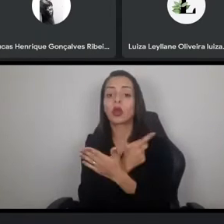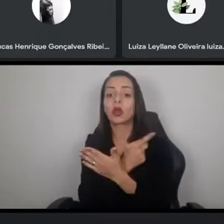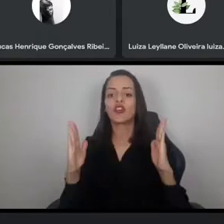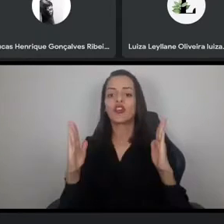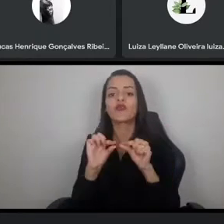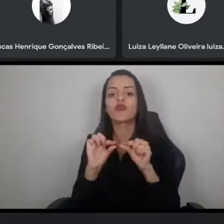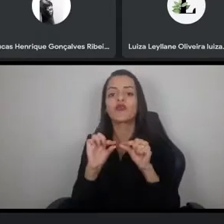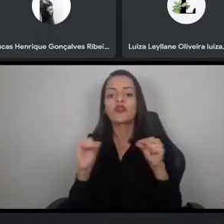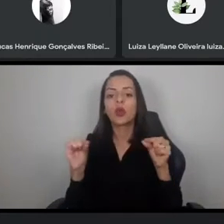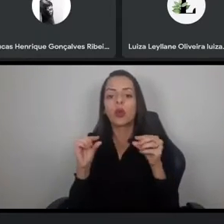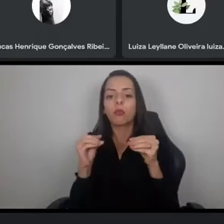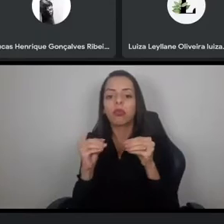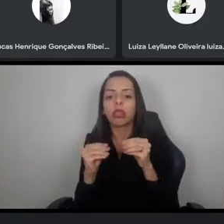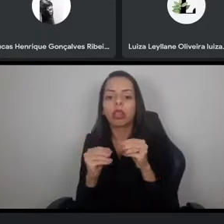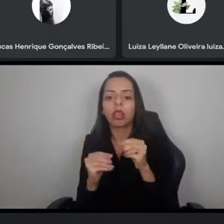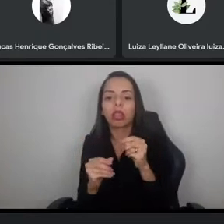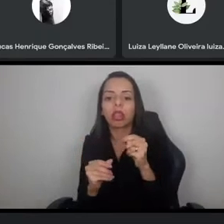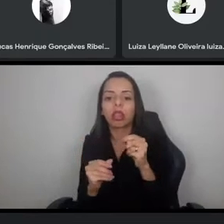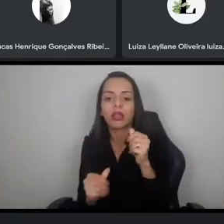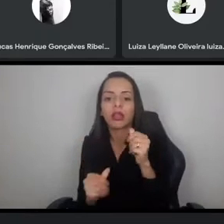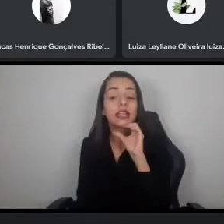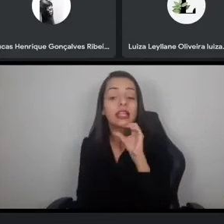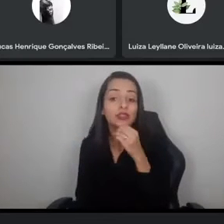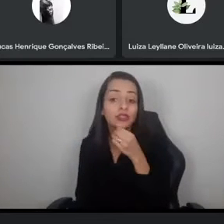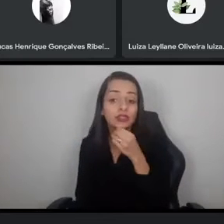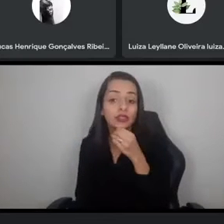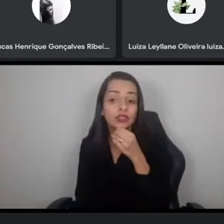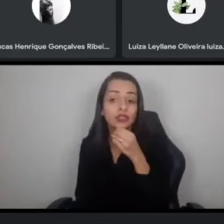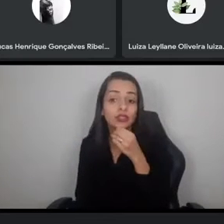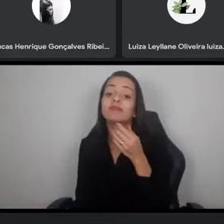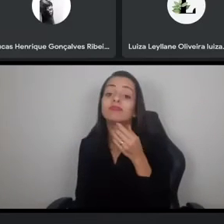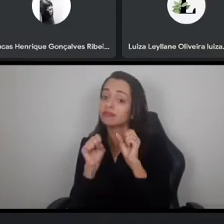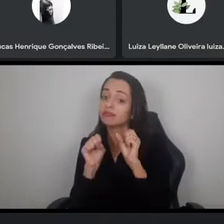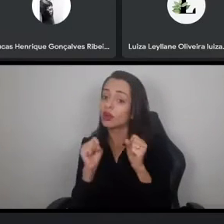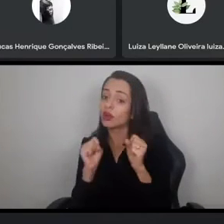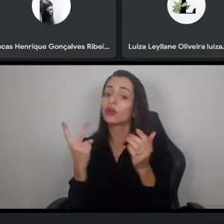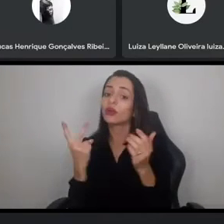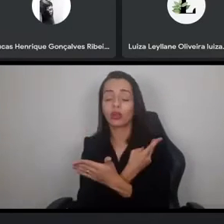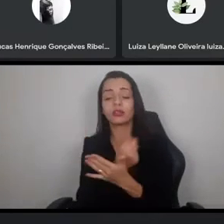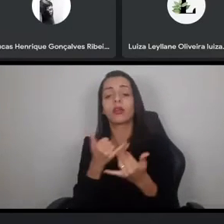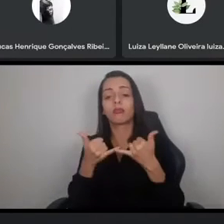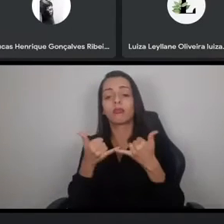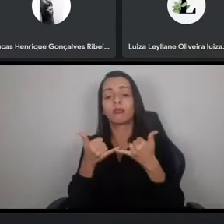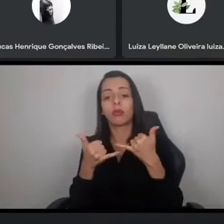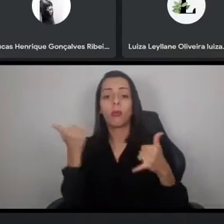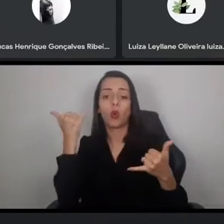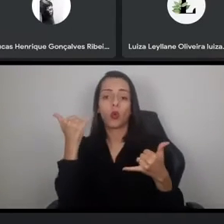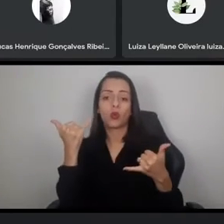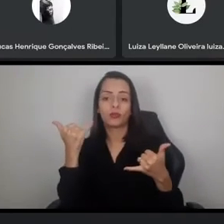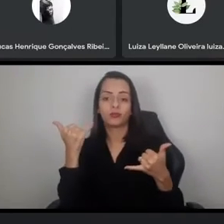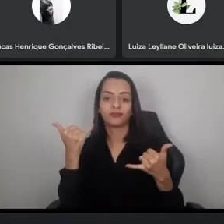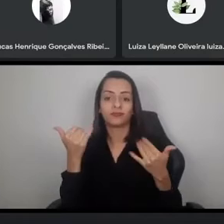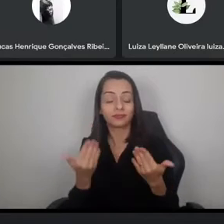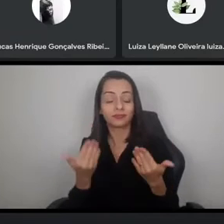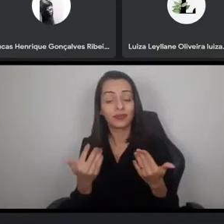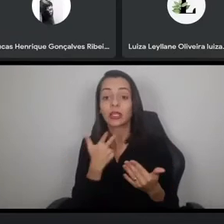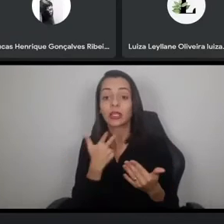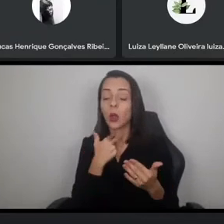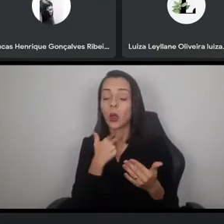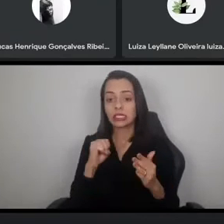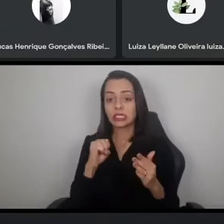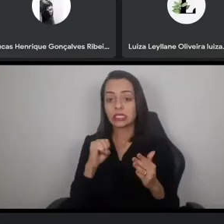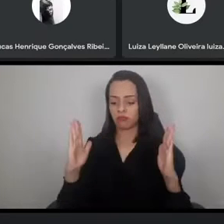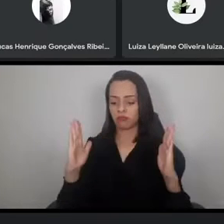dos cabos, que está ali presente, e pode ocasionar, então, um curto-circuito. Então, não devemos